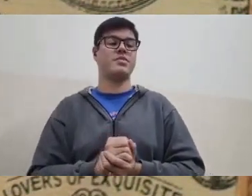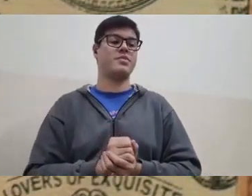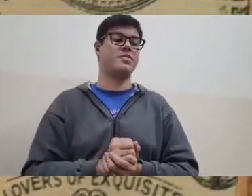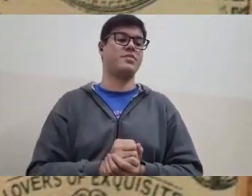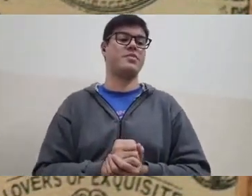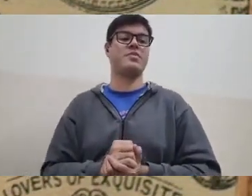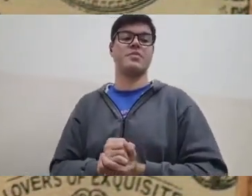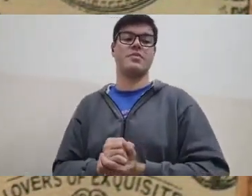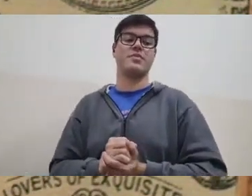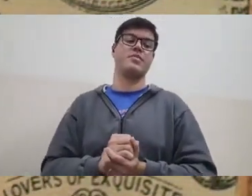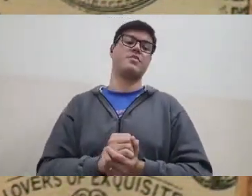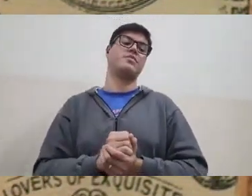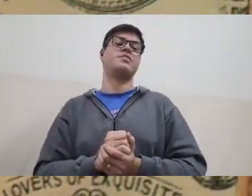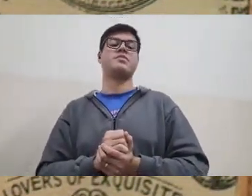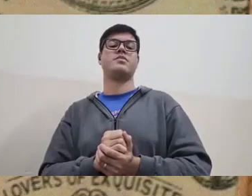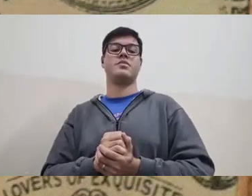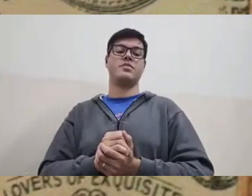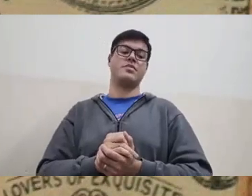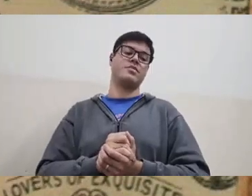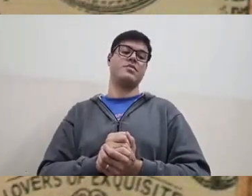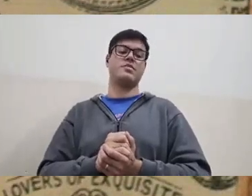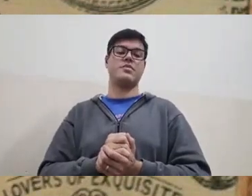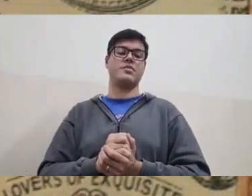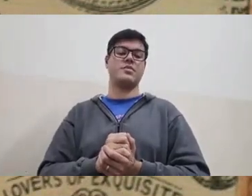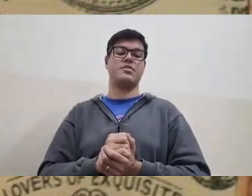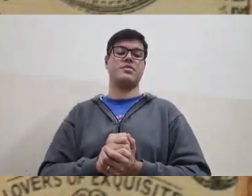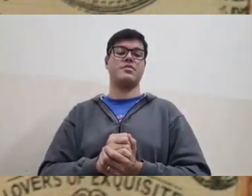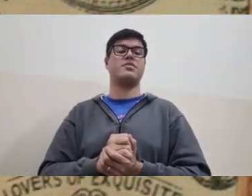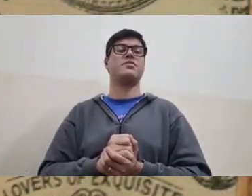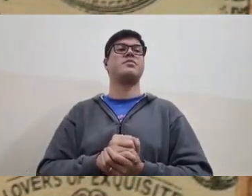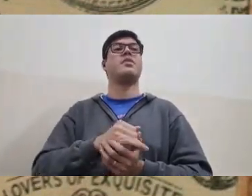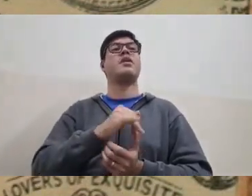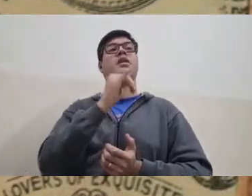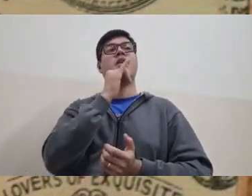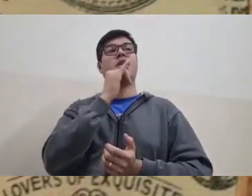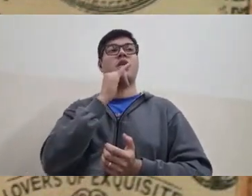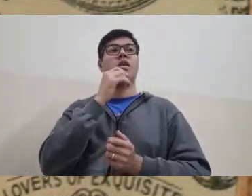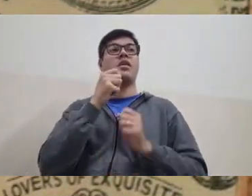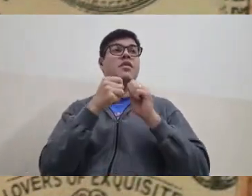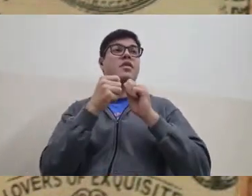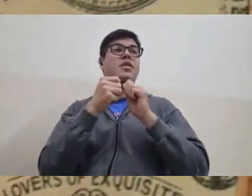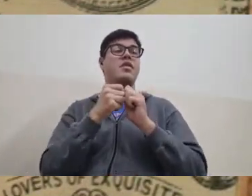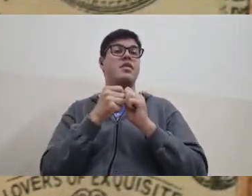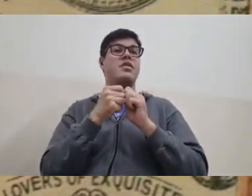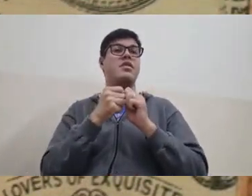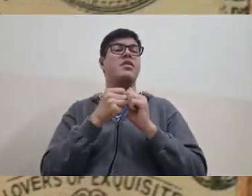vou fazer um uma promoção Então eu ligo